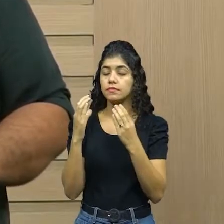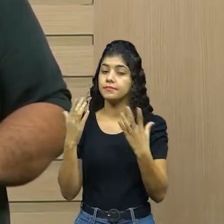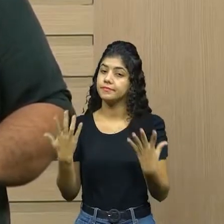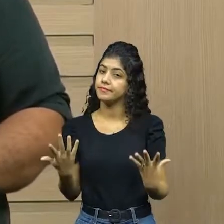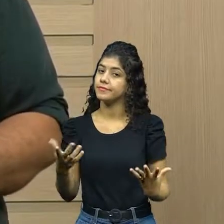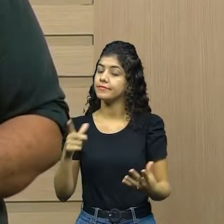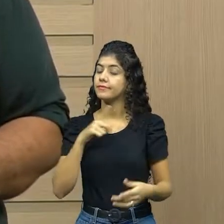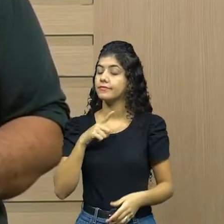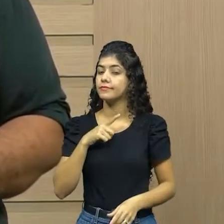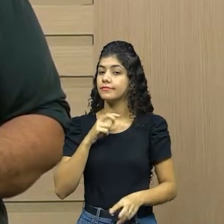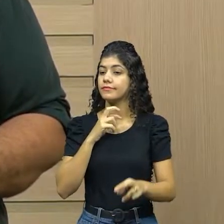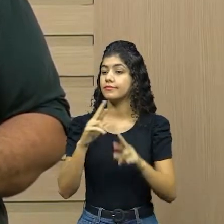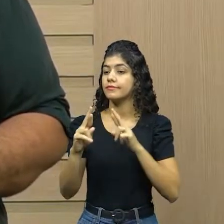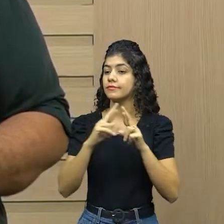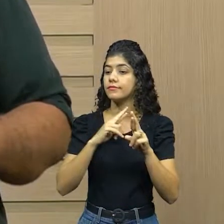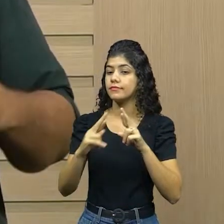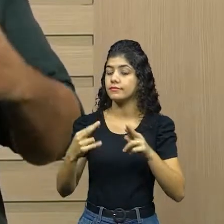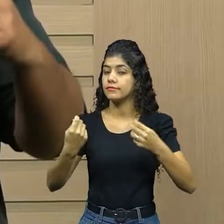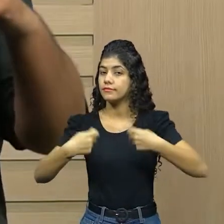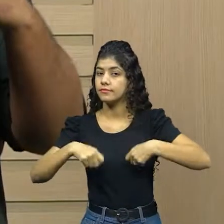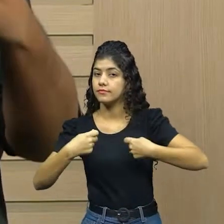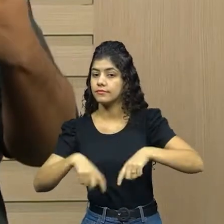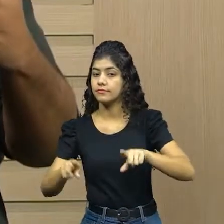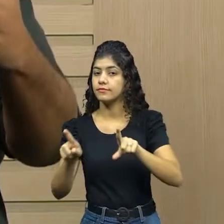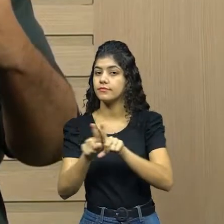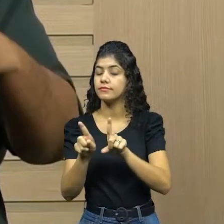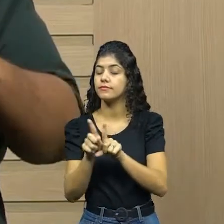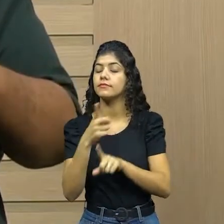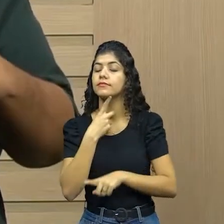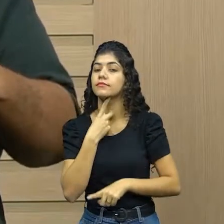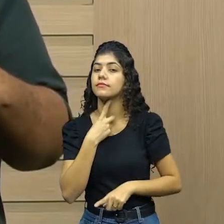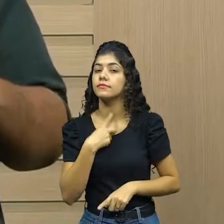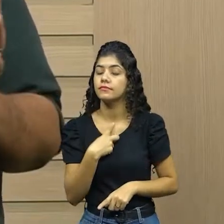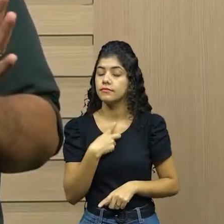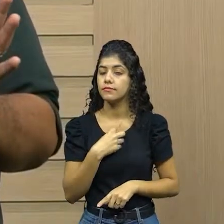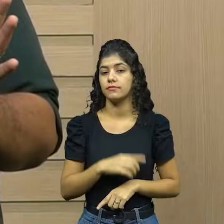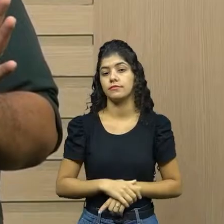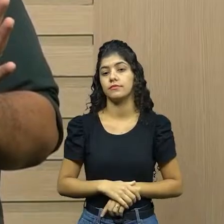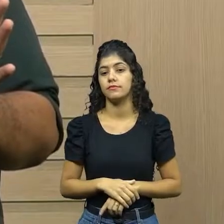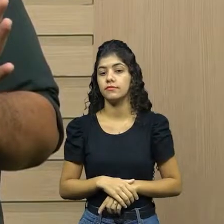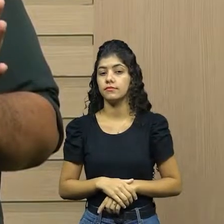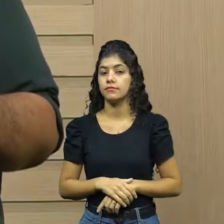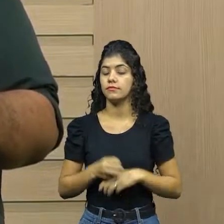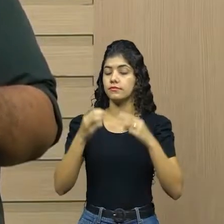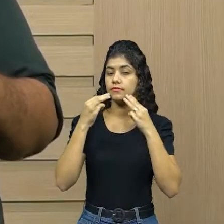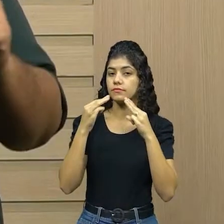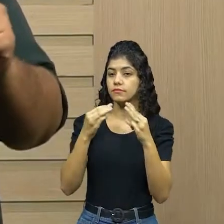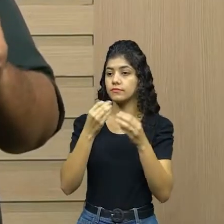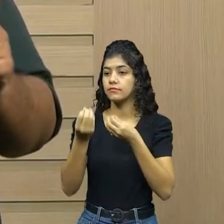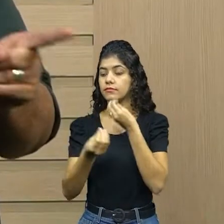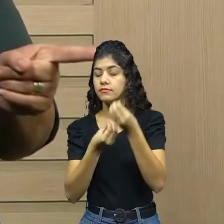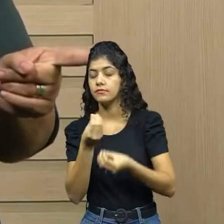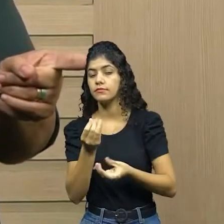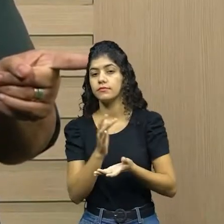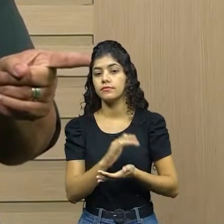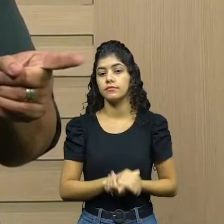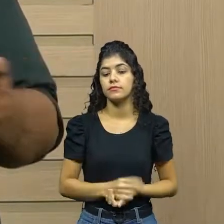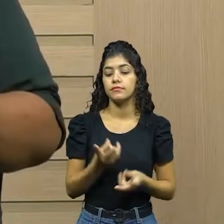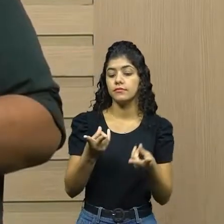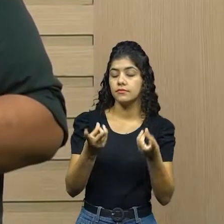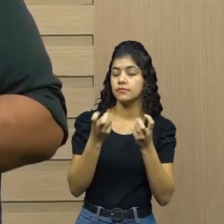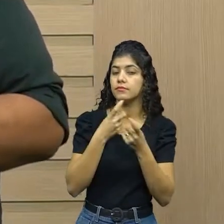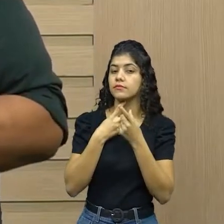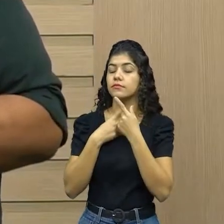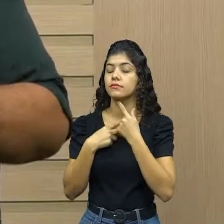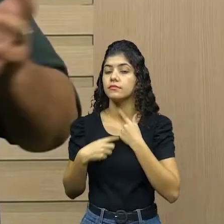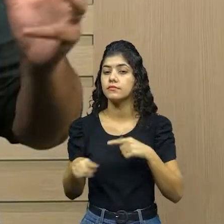há uma relação entre necessidades e desejos. Então o marketing trabalha exatamente sobre isso, sobre além de identificar o